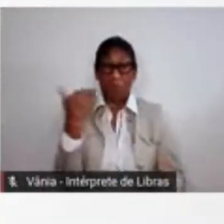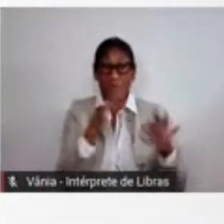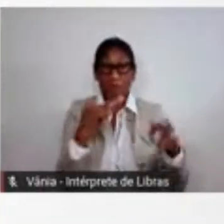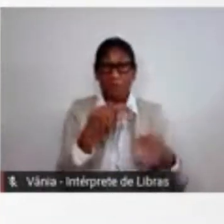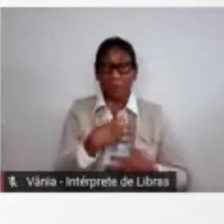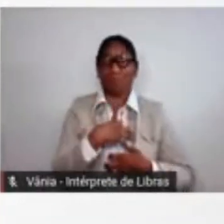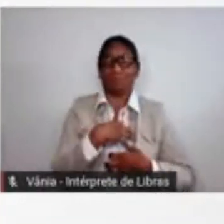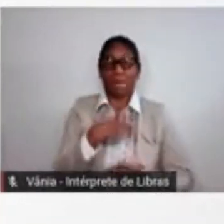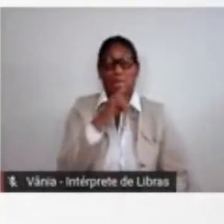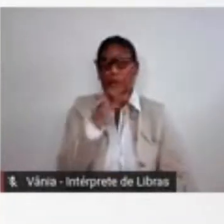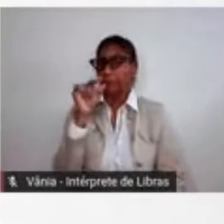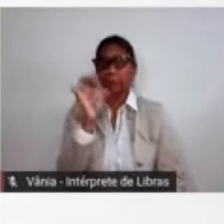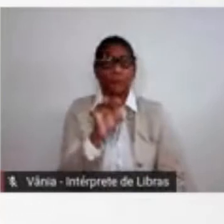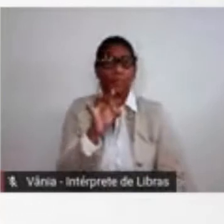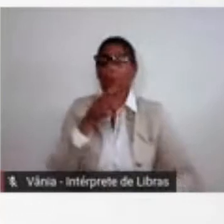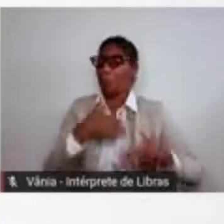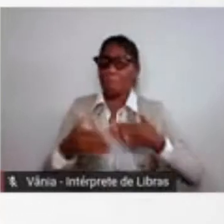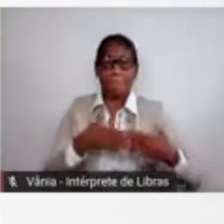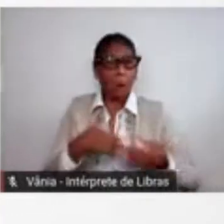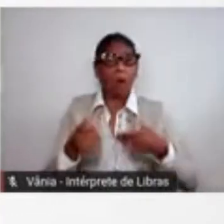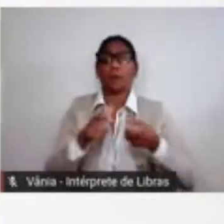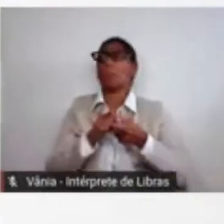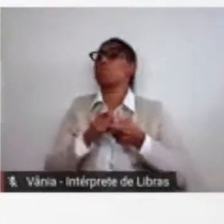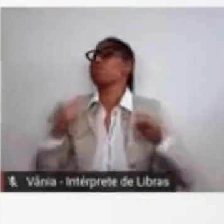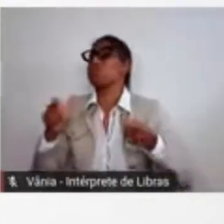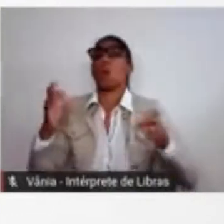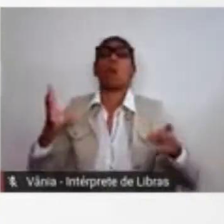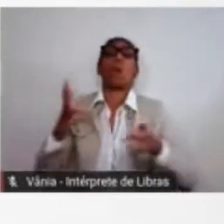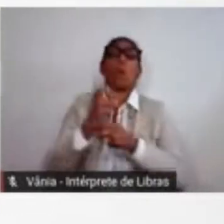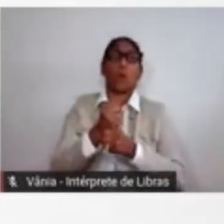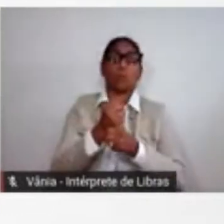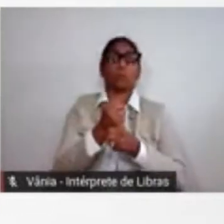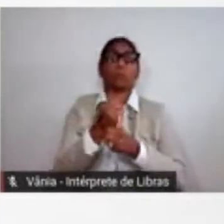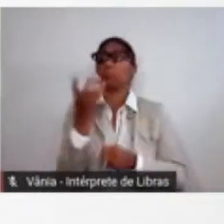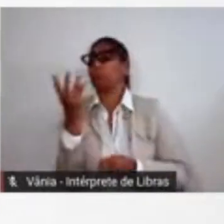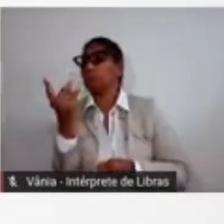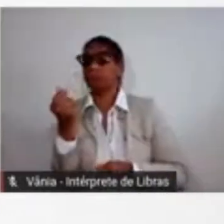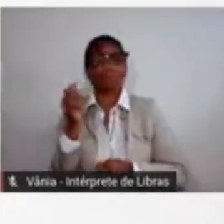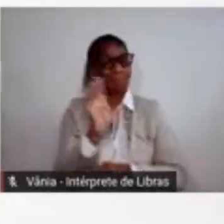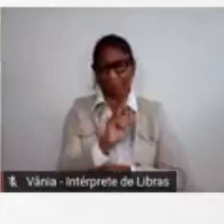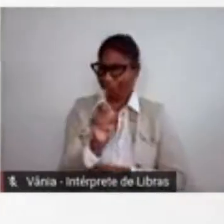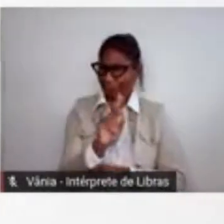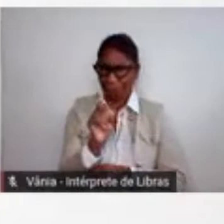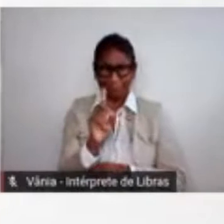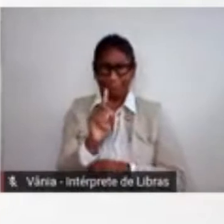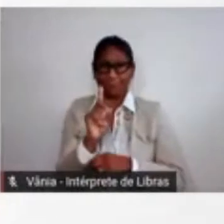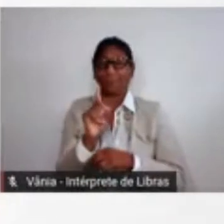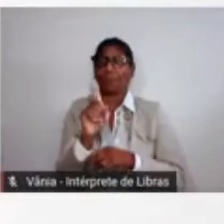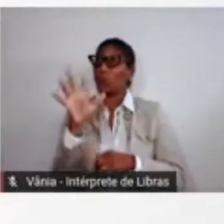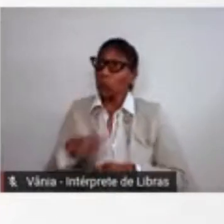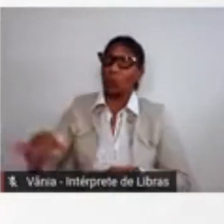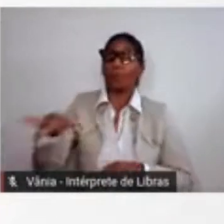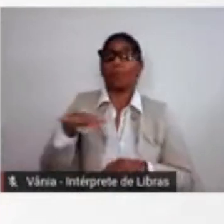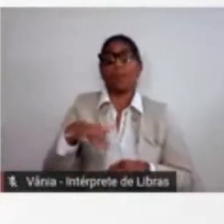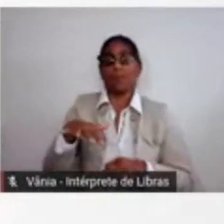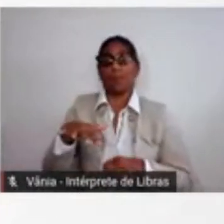100%. Não interessa o tamanho do ponto de vista estatístico que isso signifique em relação à população. Por isso, a